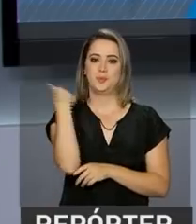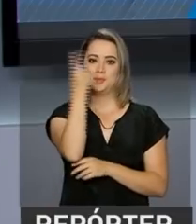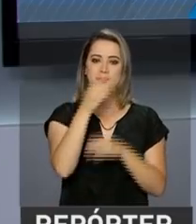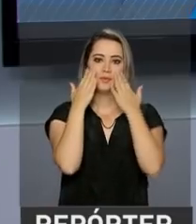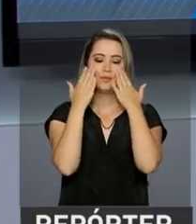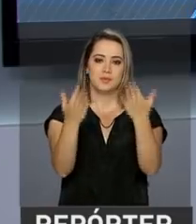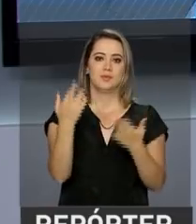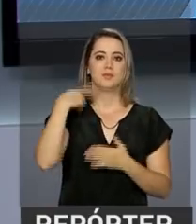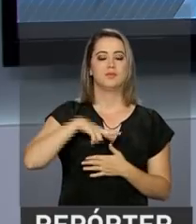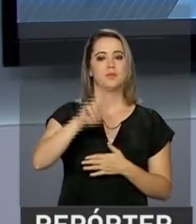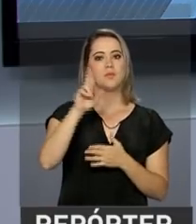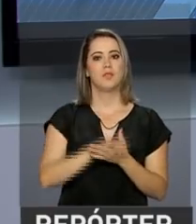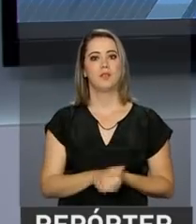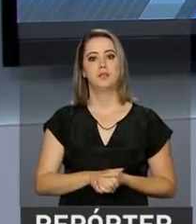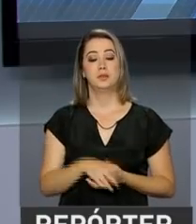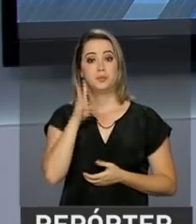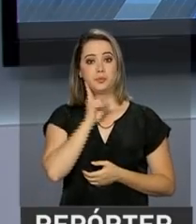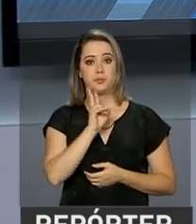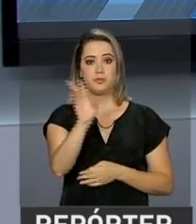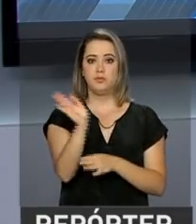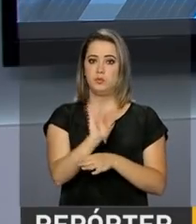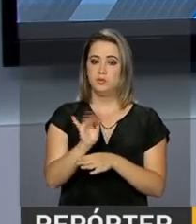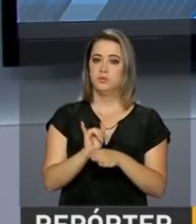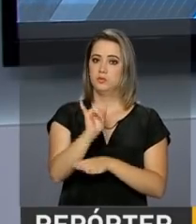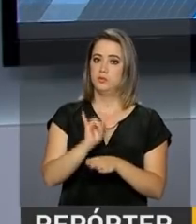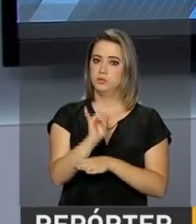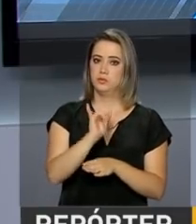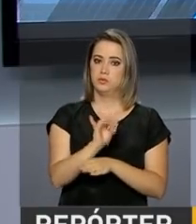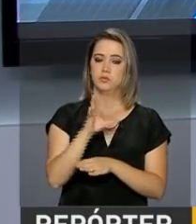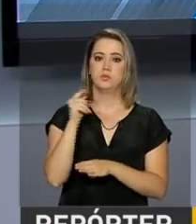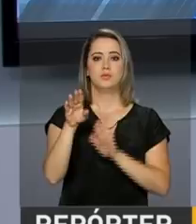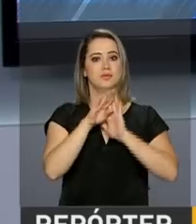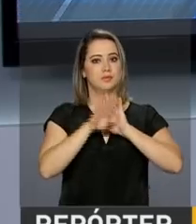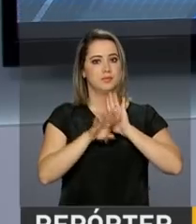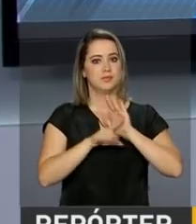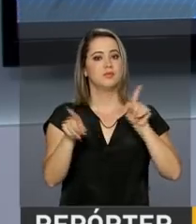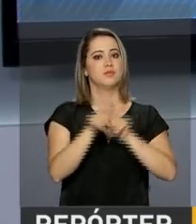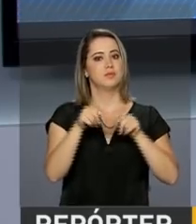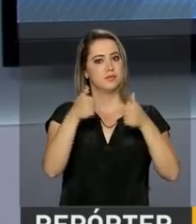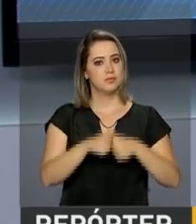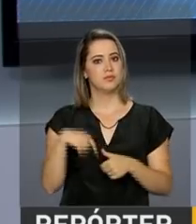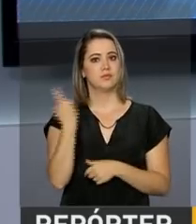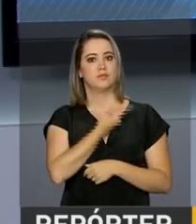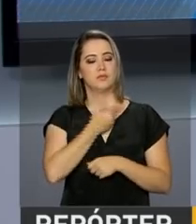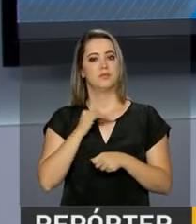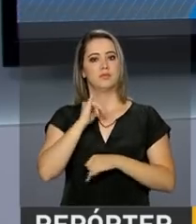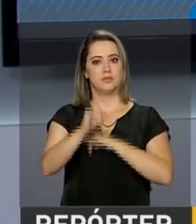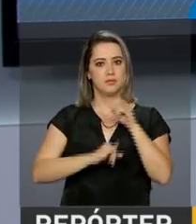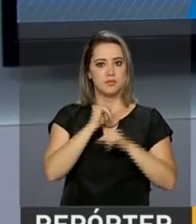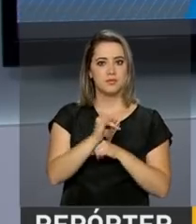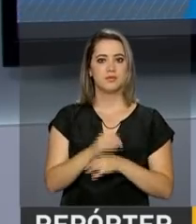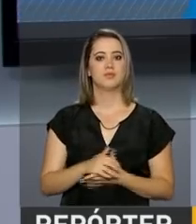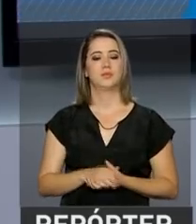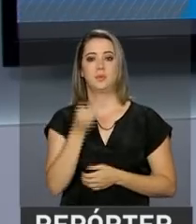hora na próxima edição do Repórter NBR. Você pode rever as reportagens no YouTube. Toda a programação também está em nossa página na